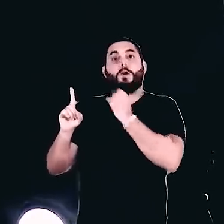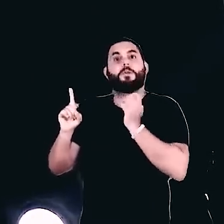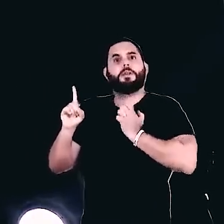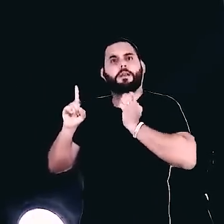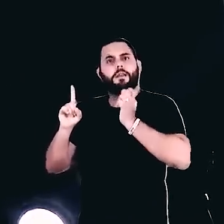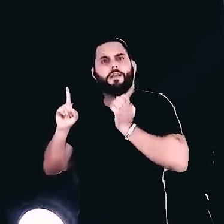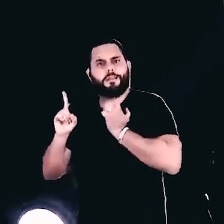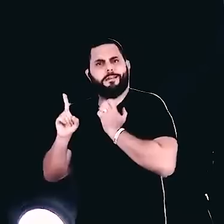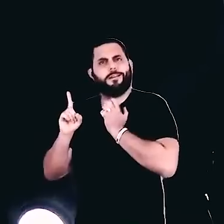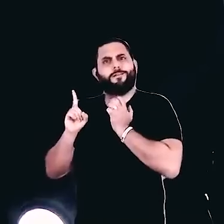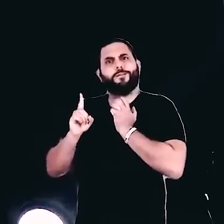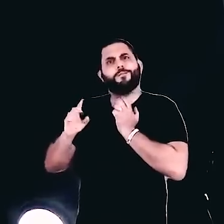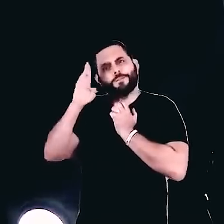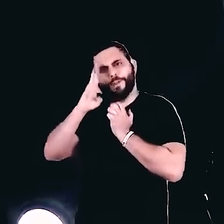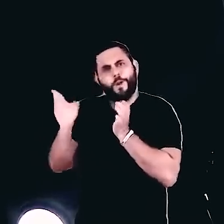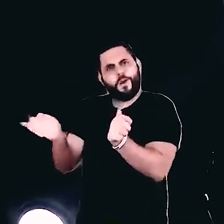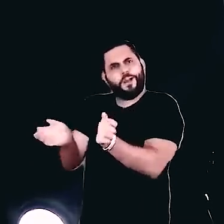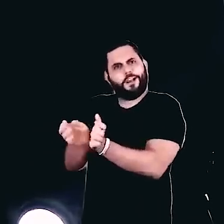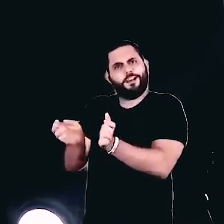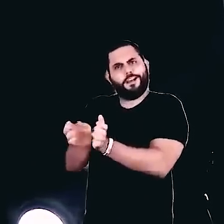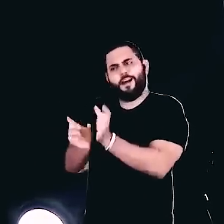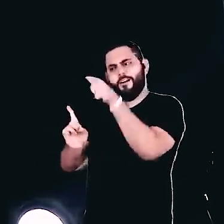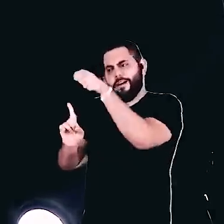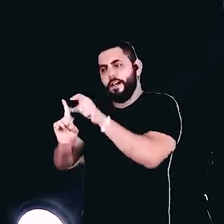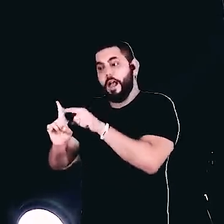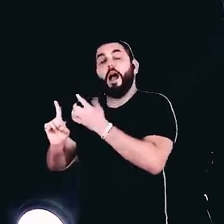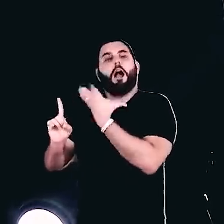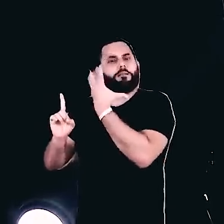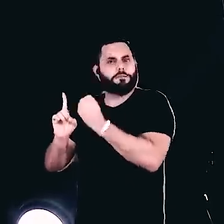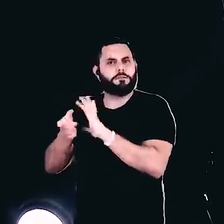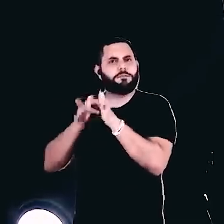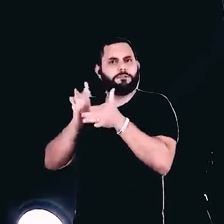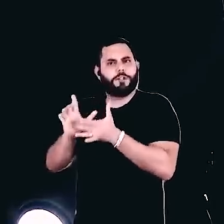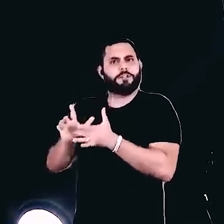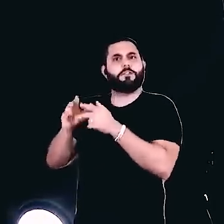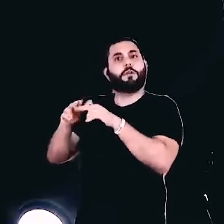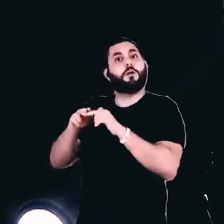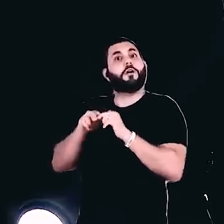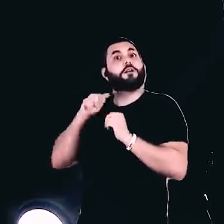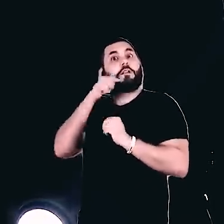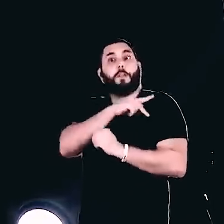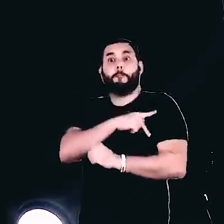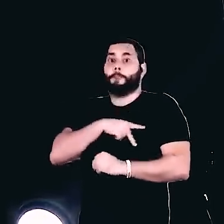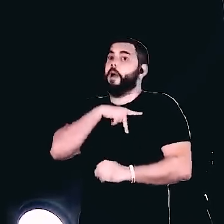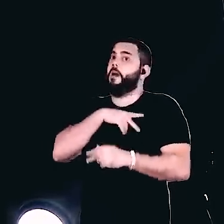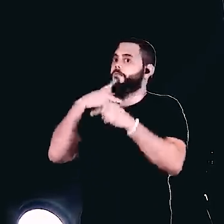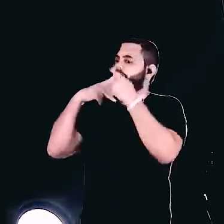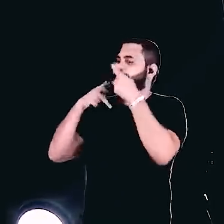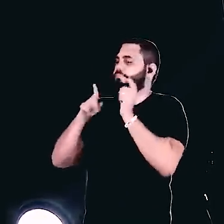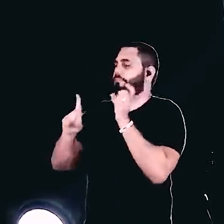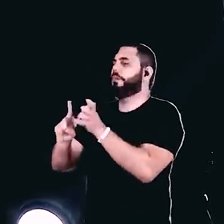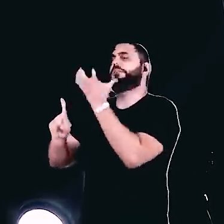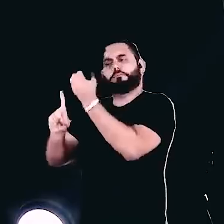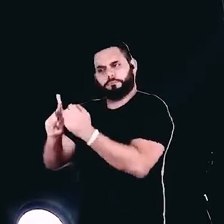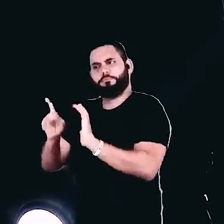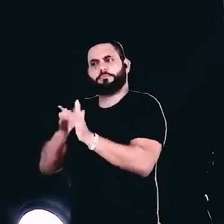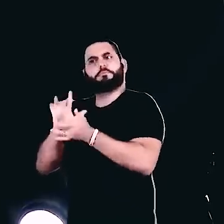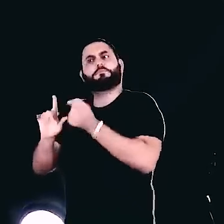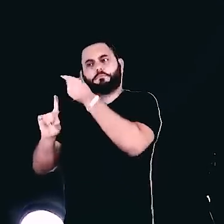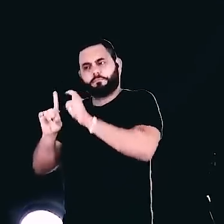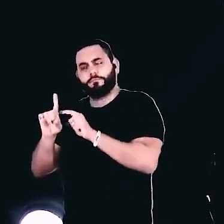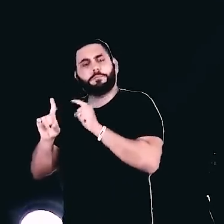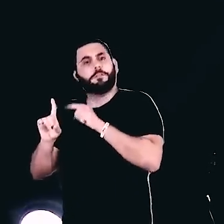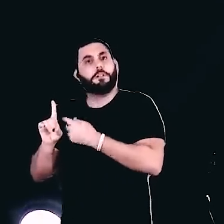de escravos. Era um homem que havia sido convertido a Jesus pelo ministério do apóstolo Paulo. E a Bíblia diz que ele tinha uma